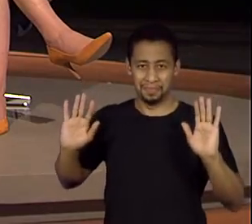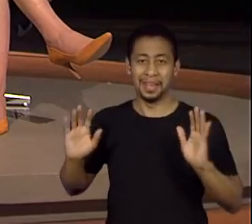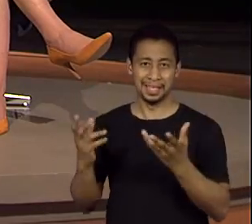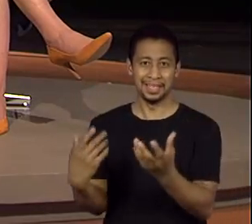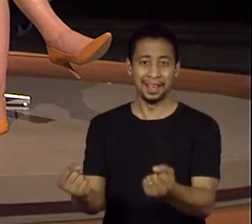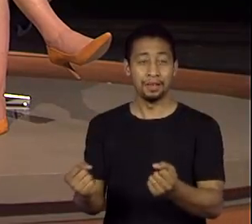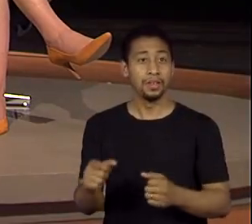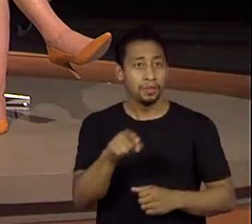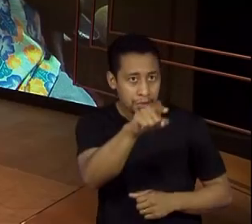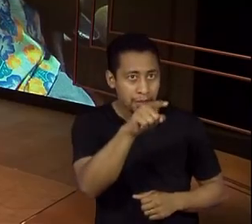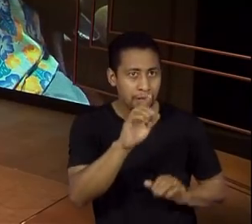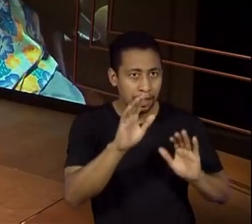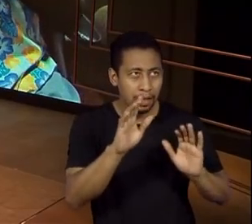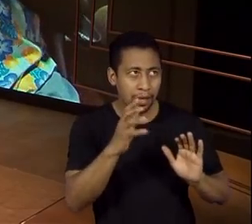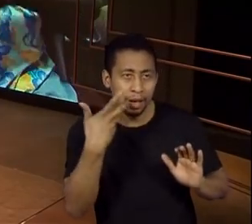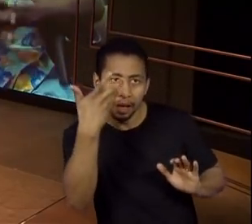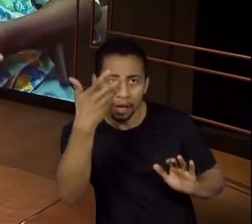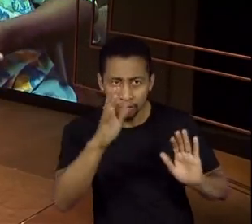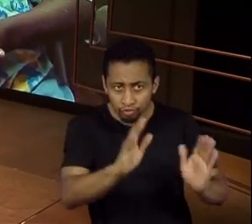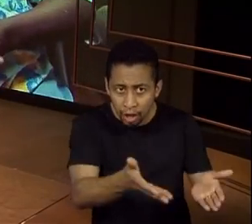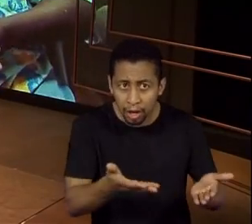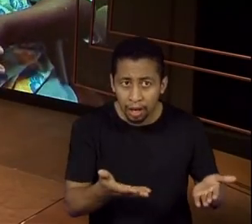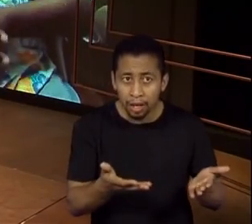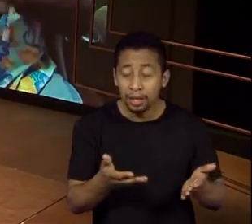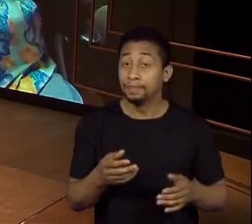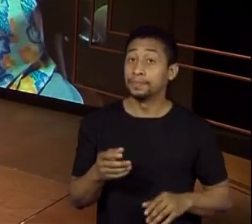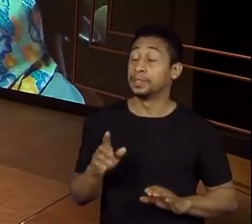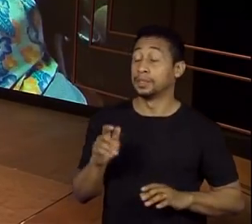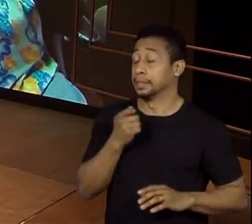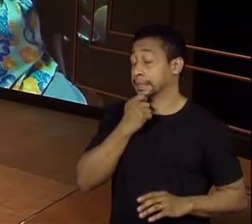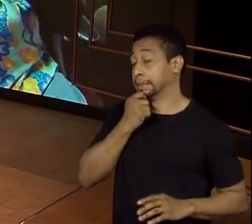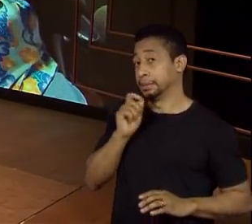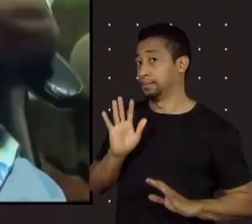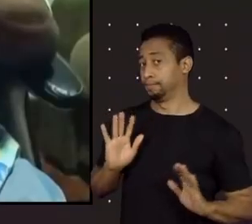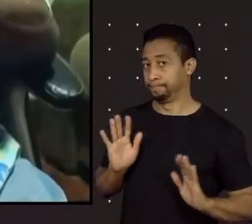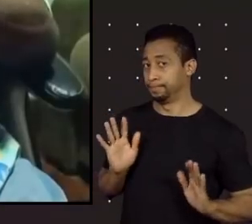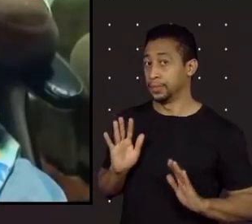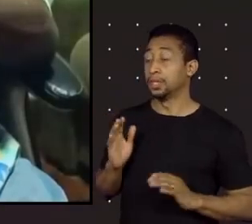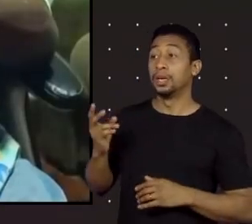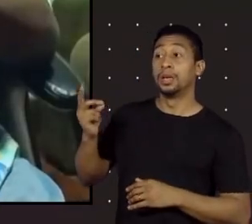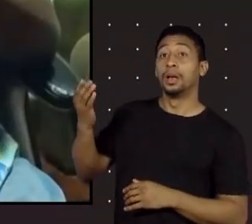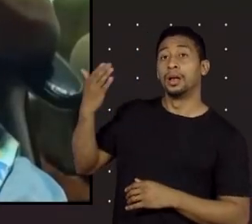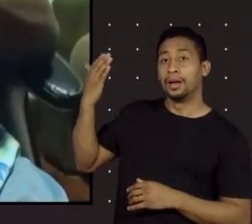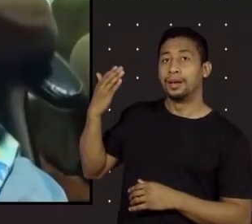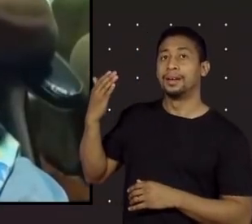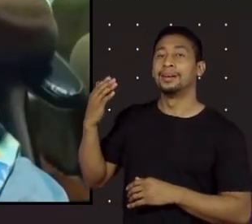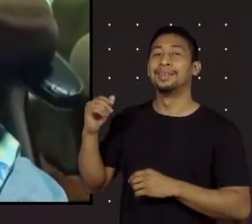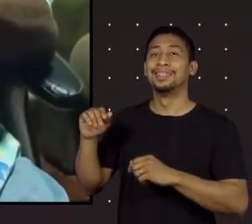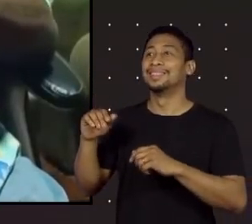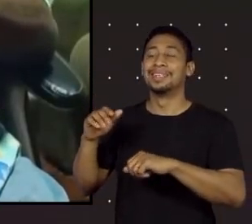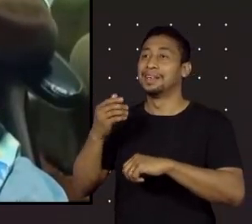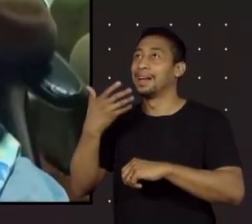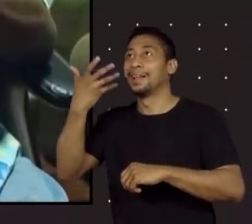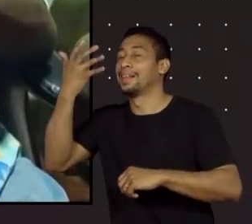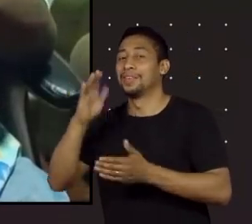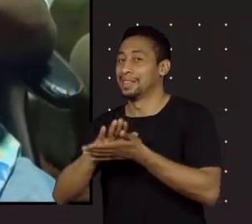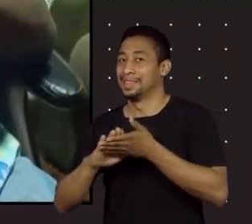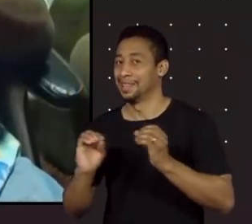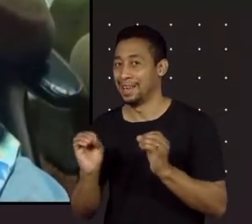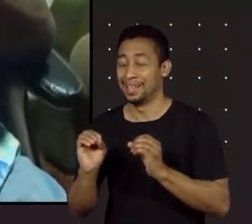Você já cantava nessa época? Não. Naquela época o forte era fazer mímica.